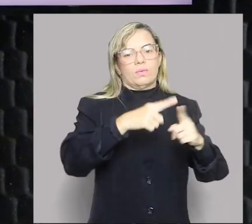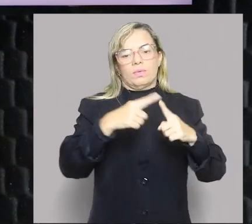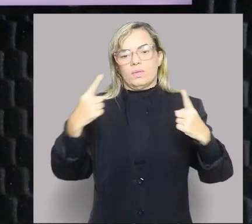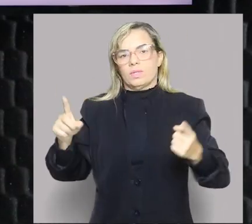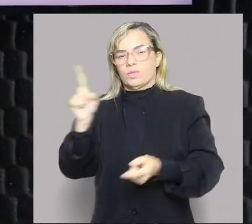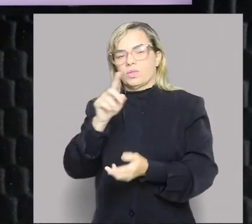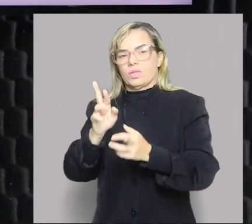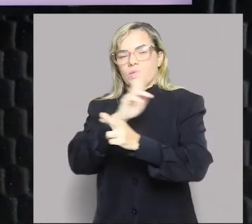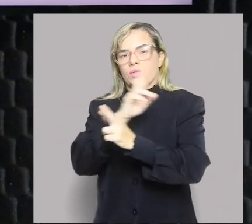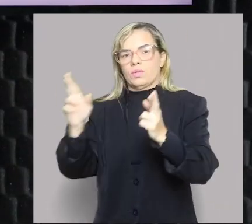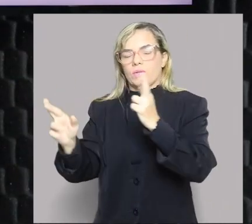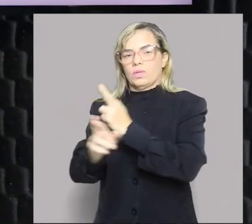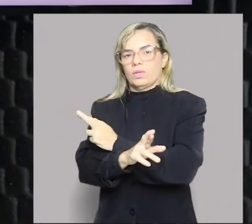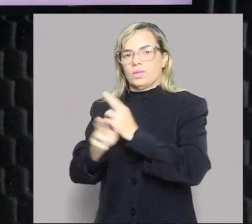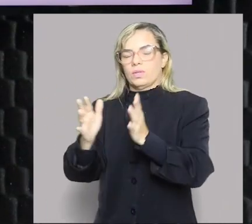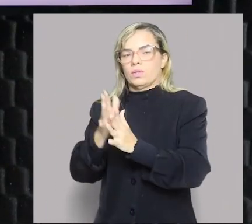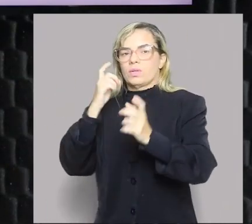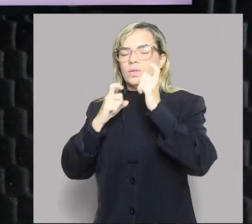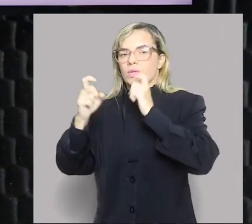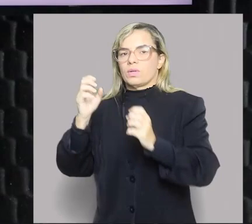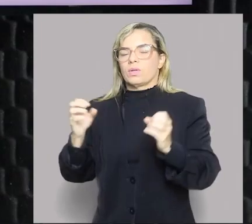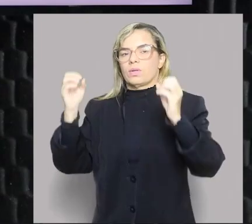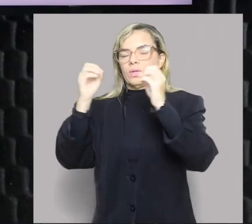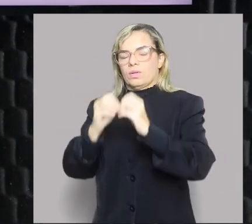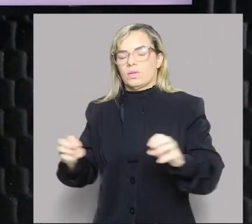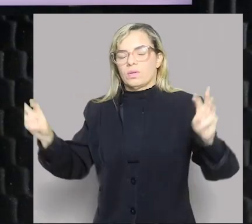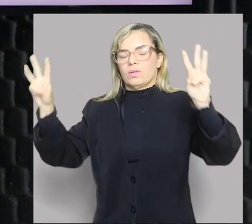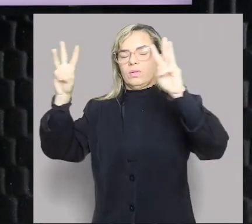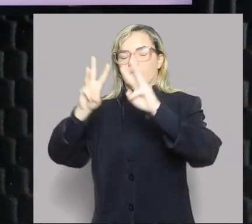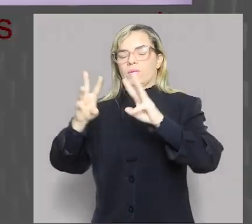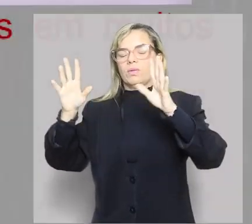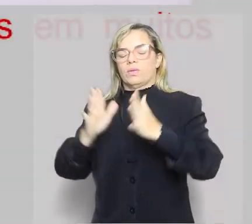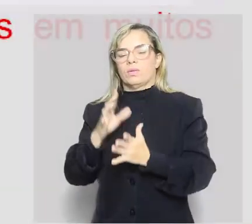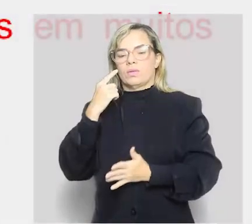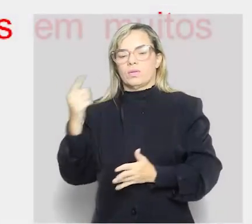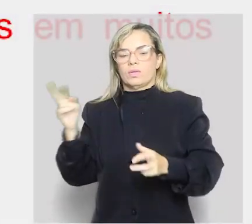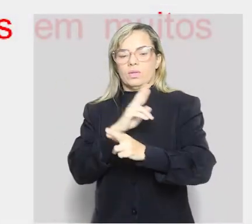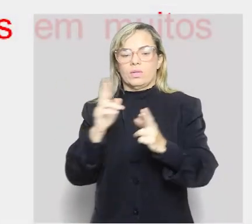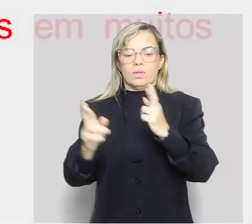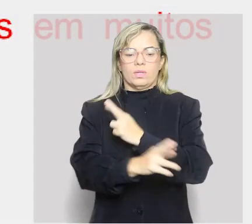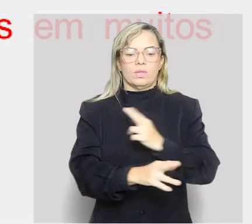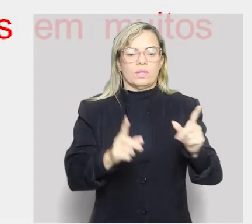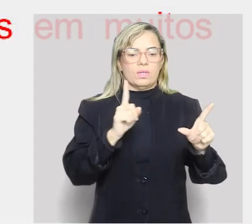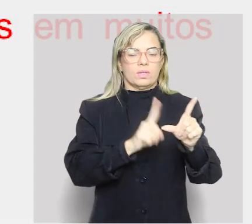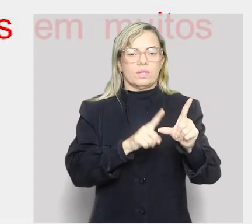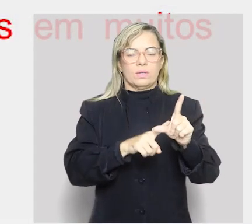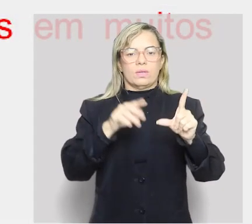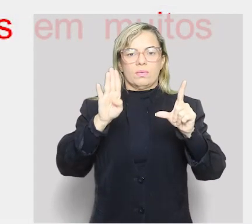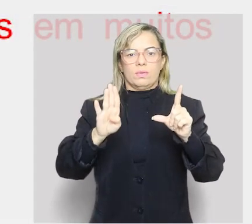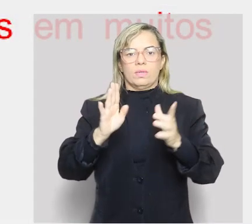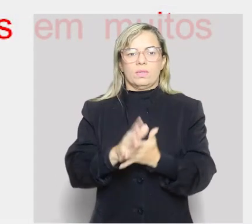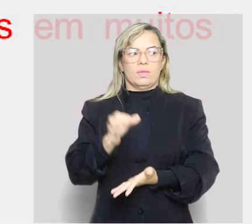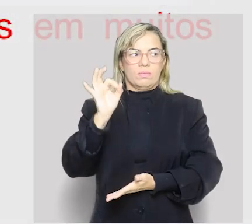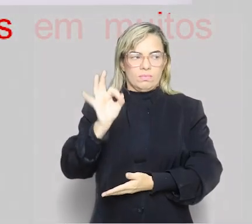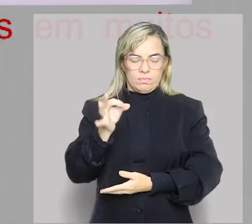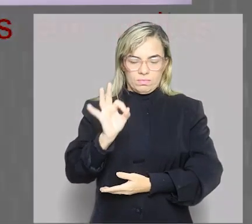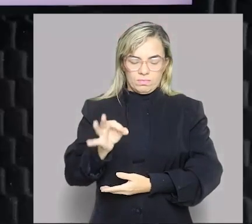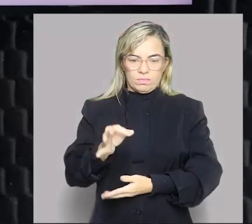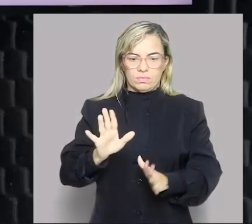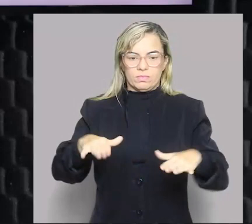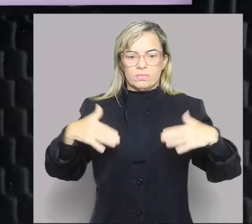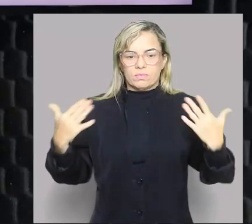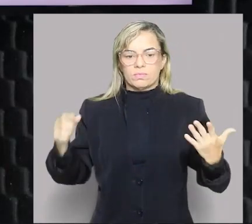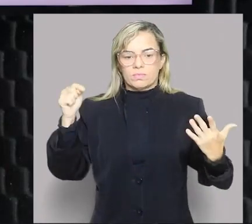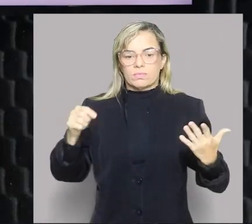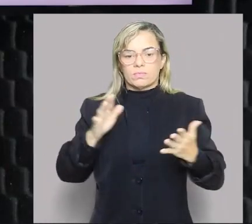está associado à preocupação que a ONU tem em relação a isso. Então, nós teríamos a opção correta, a letra B de bola. A